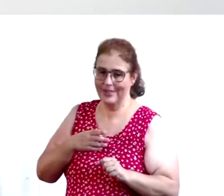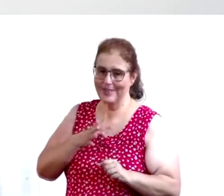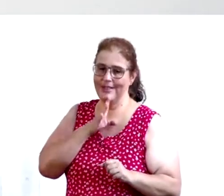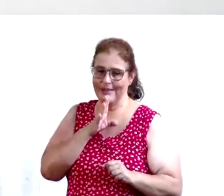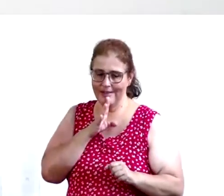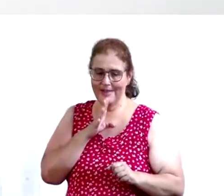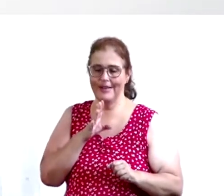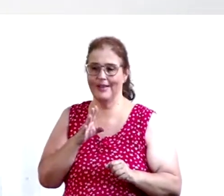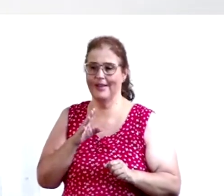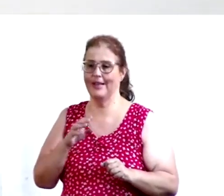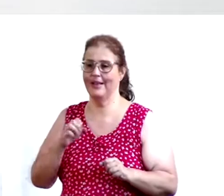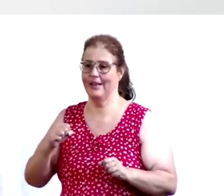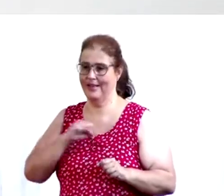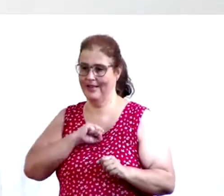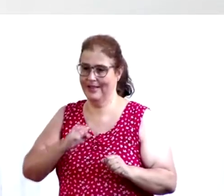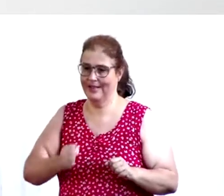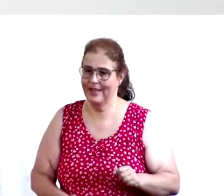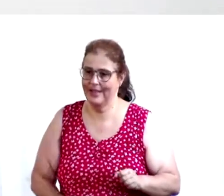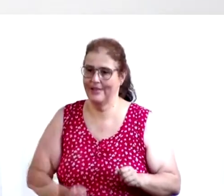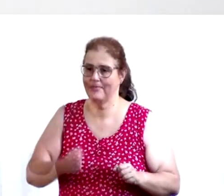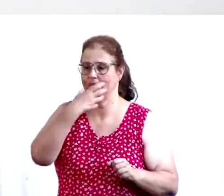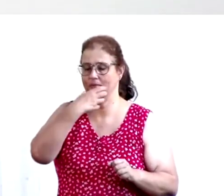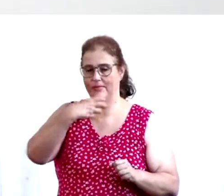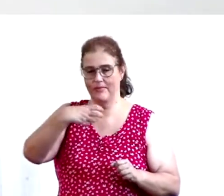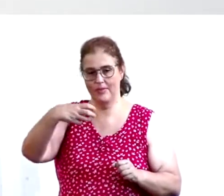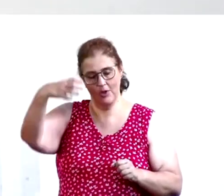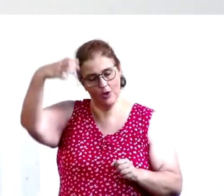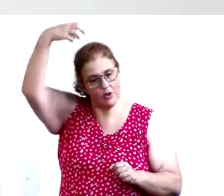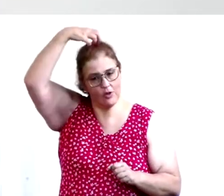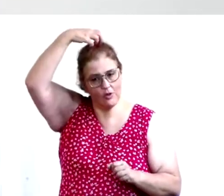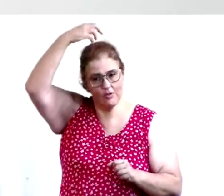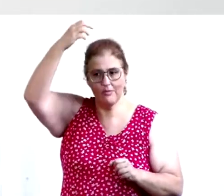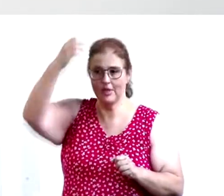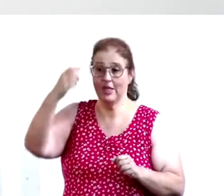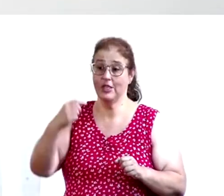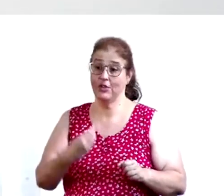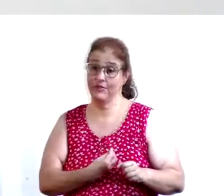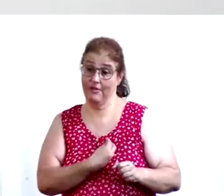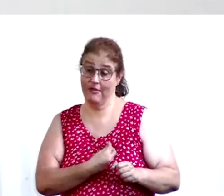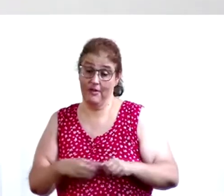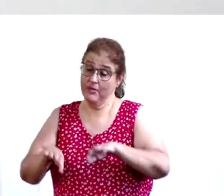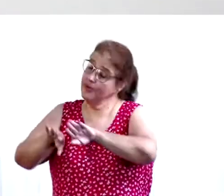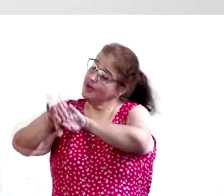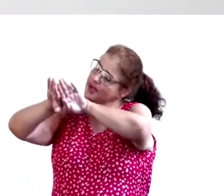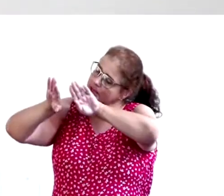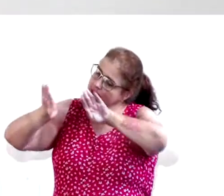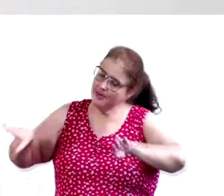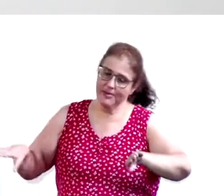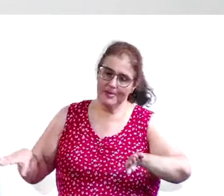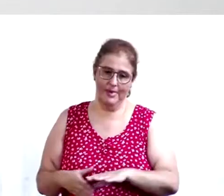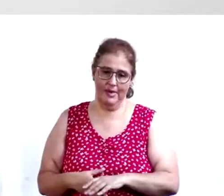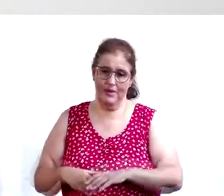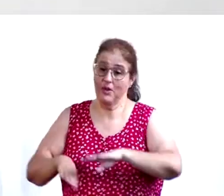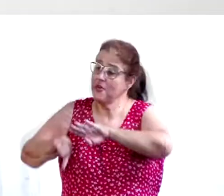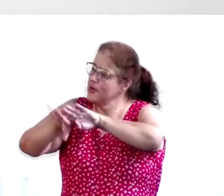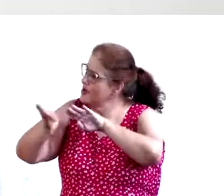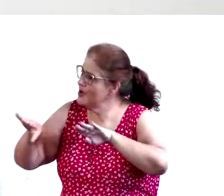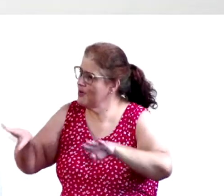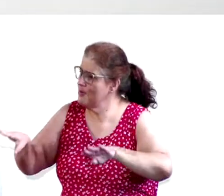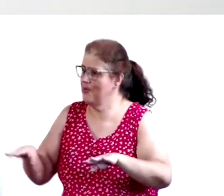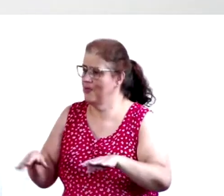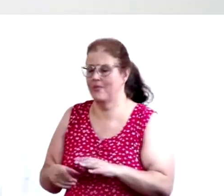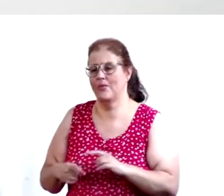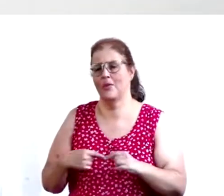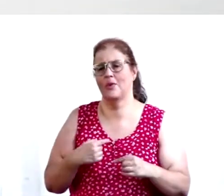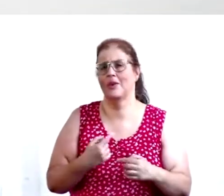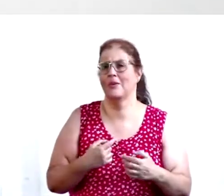de servirem a glória de Deus, de viverem no mundo como separados para Deus, de viverem no mundo como quem tem a palavra